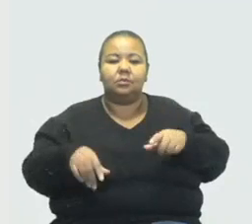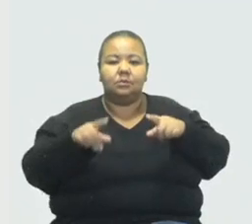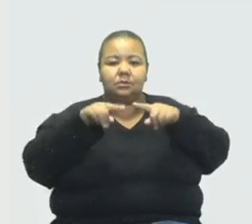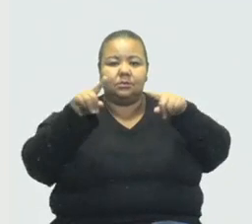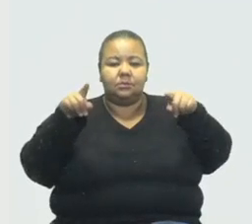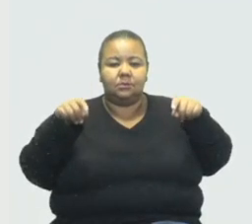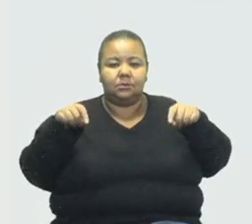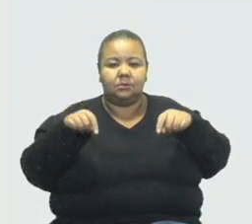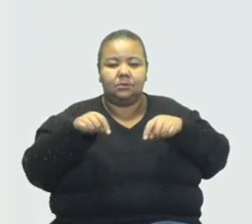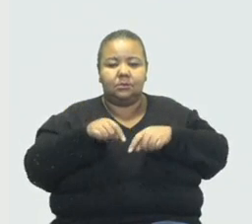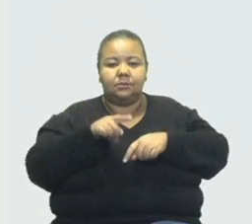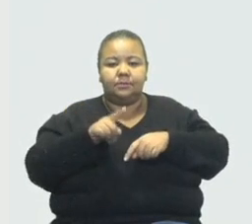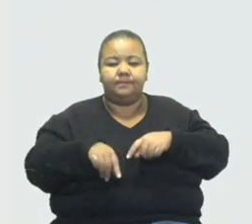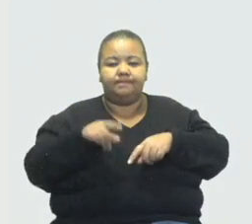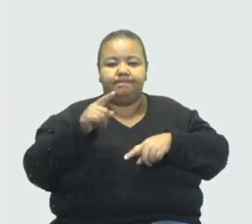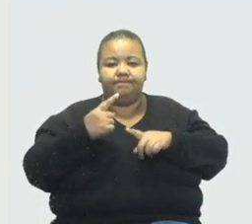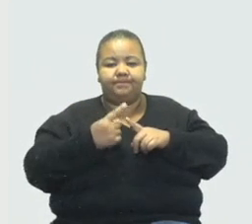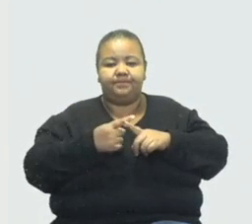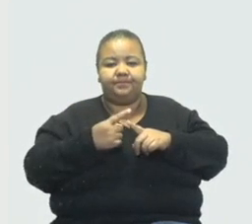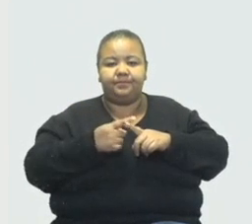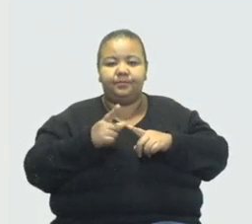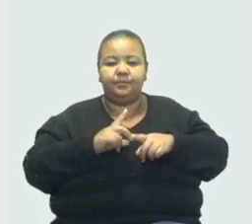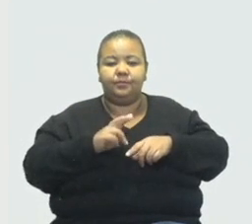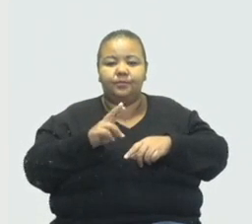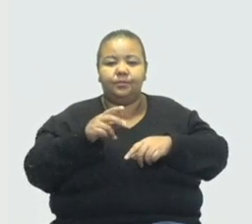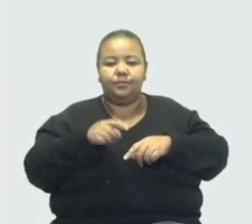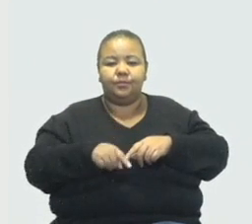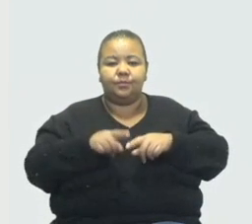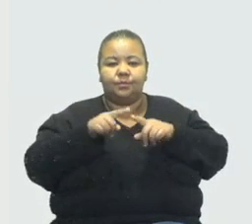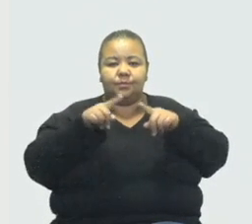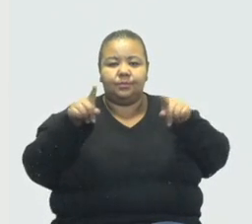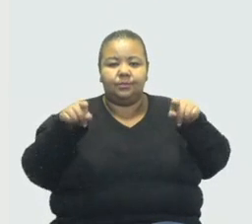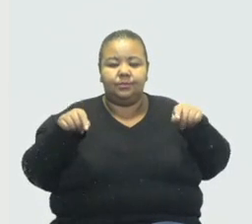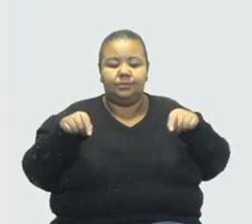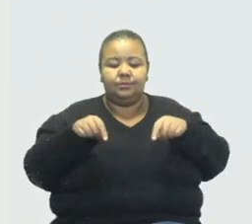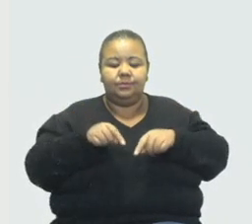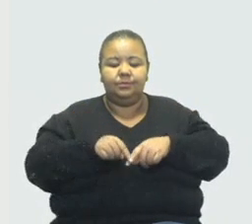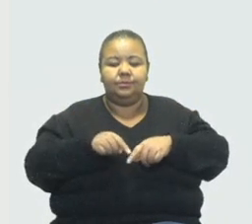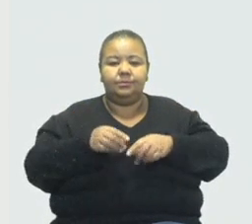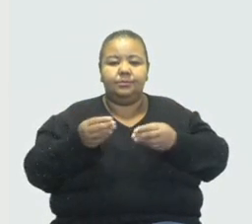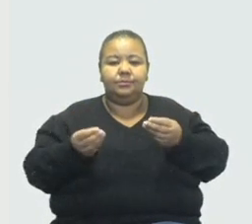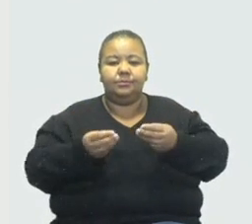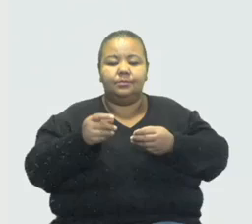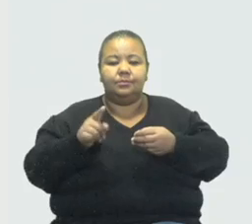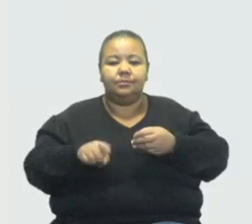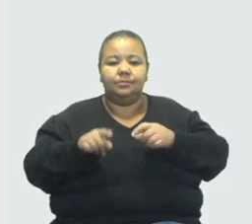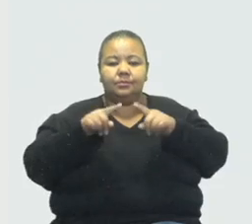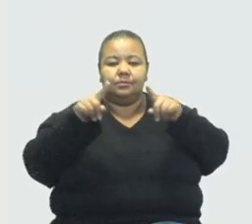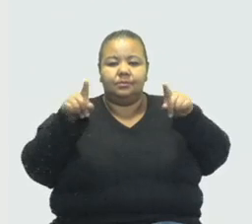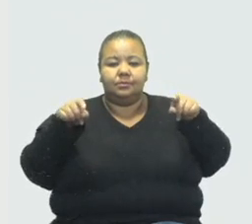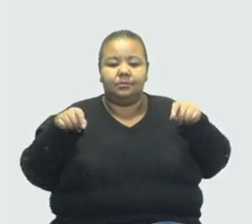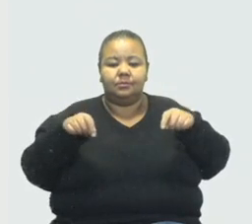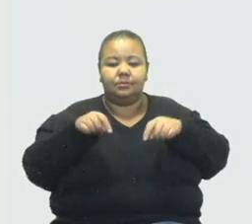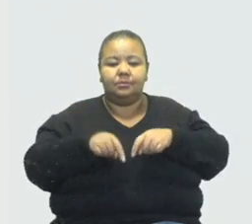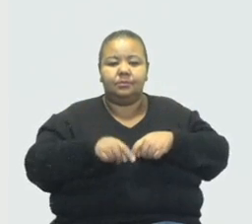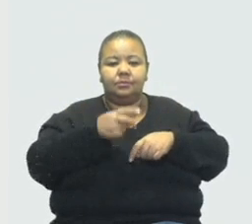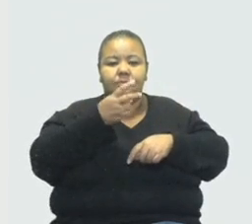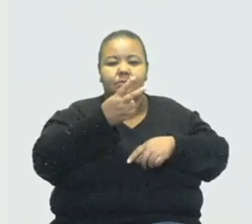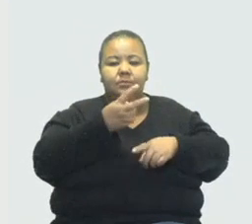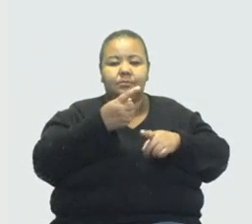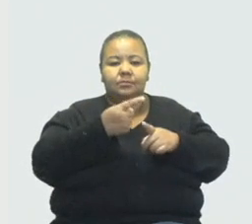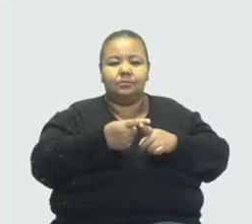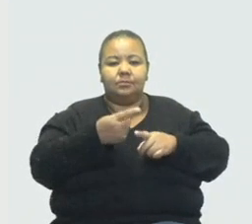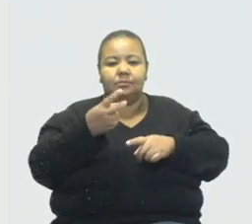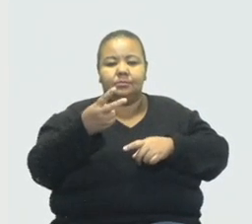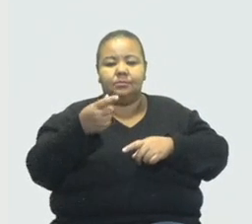matriz produto, né? Nosso resultado dessa matriz. Então, como ela é uma matriz 2 por